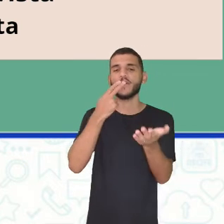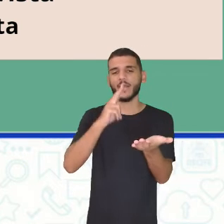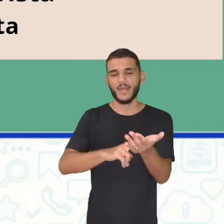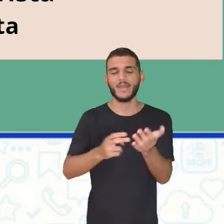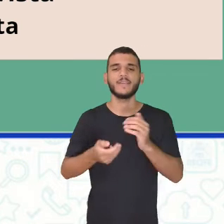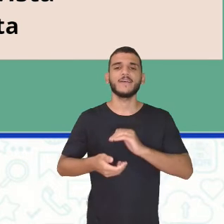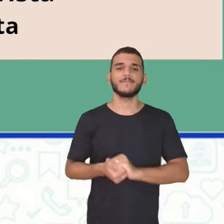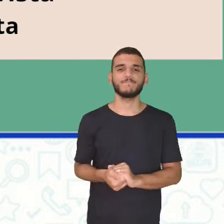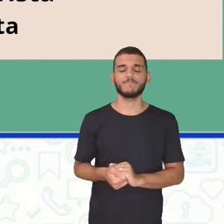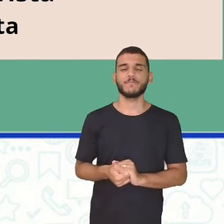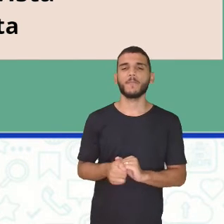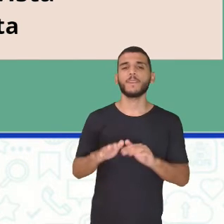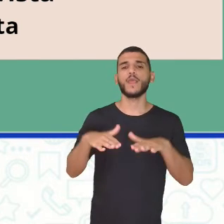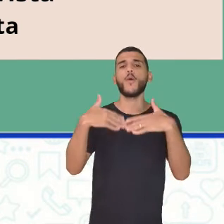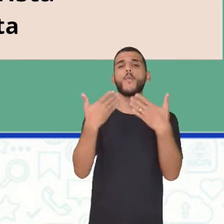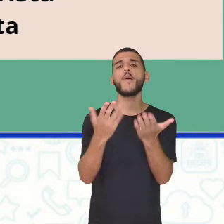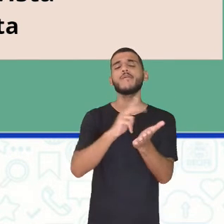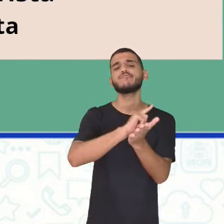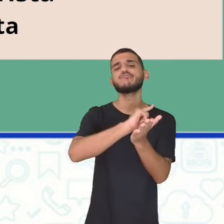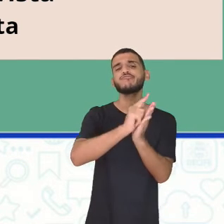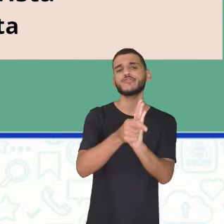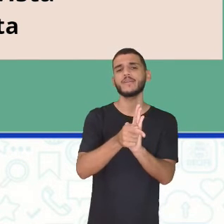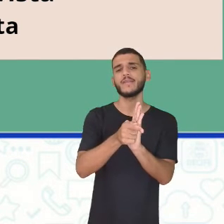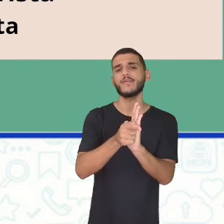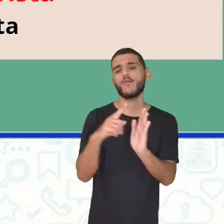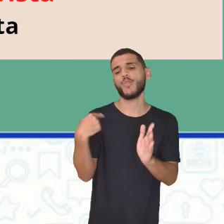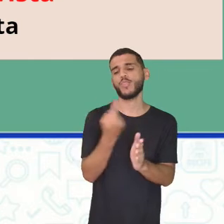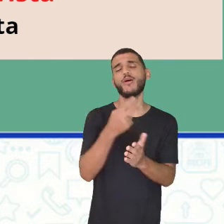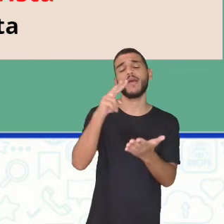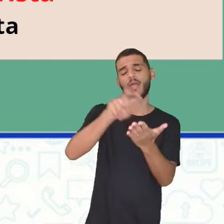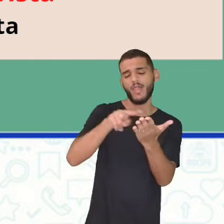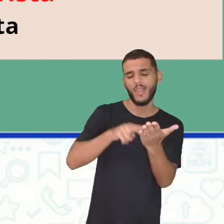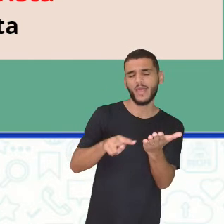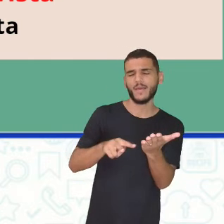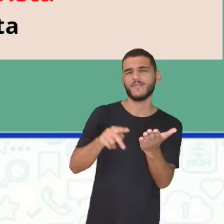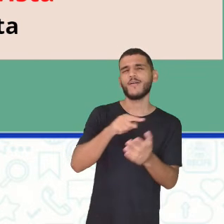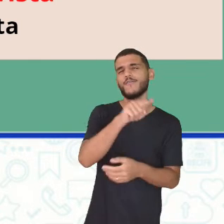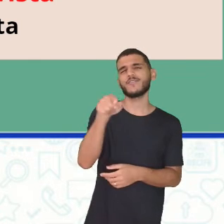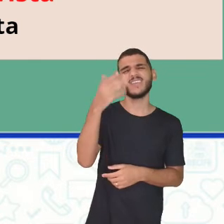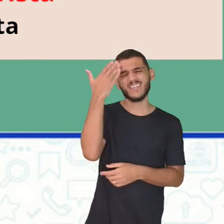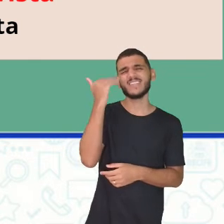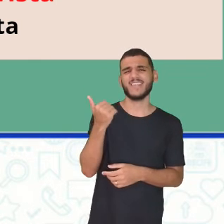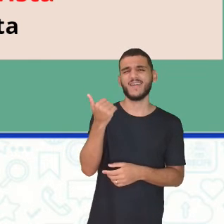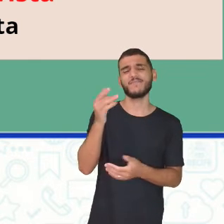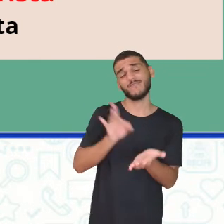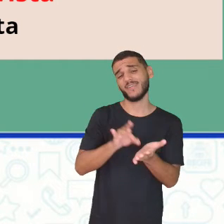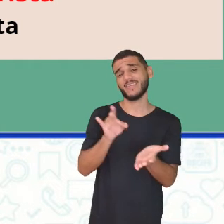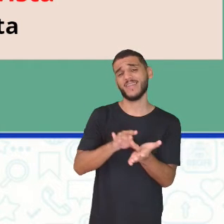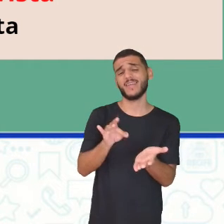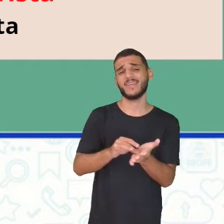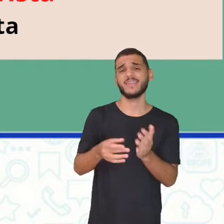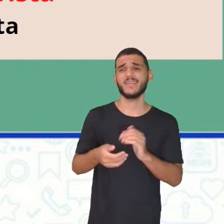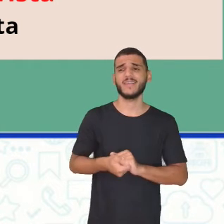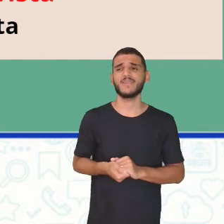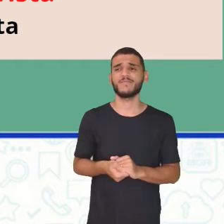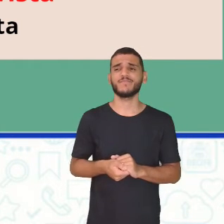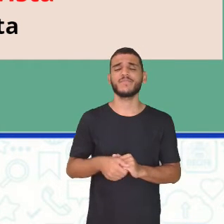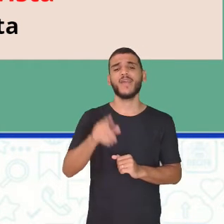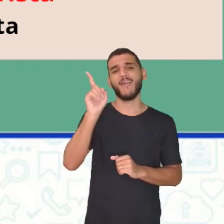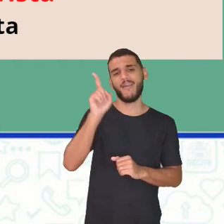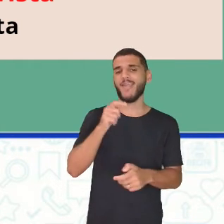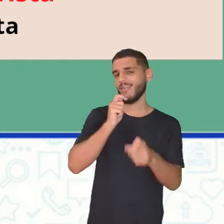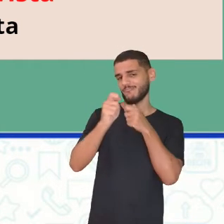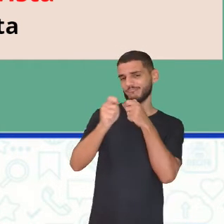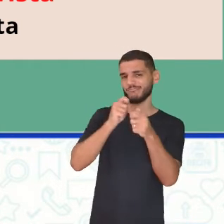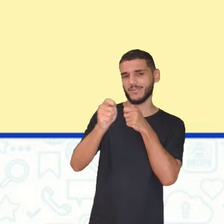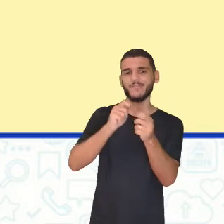falar sobre o gênero, não é? Que é o tema da nossa aula, vocês com certeza já sabem, não é? Que o gênero